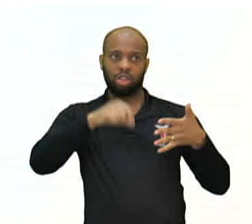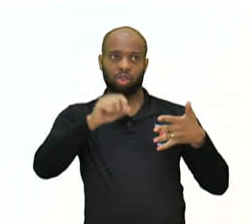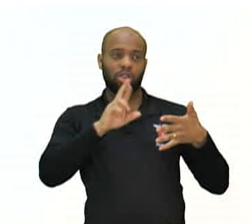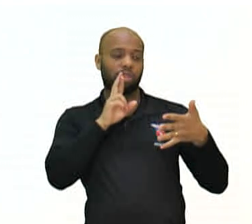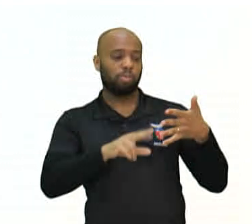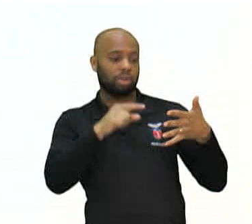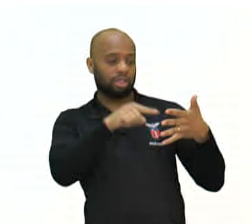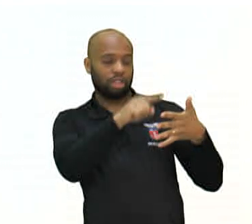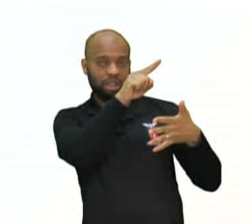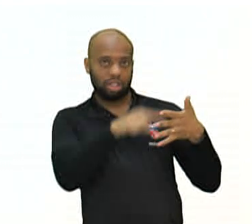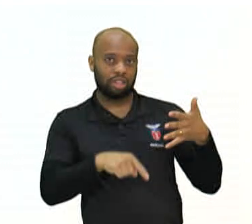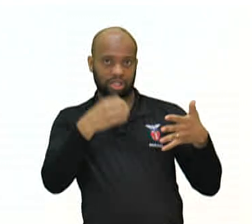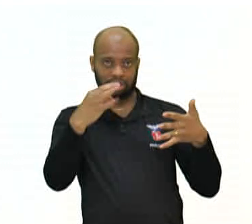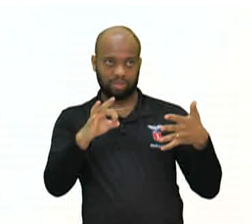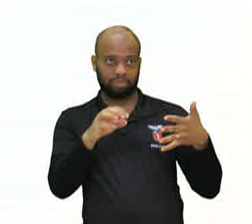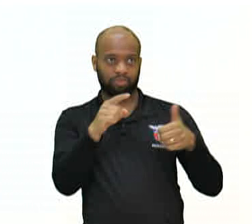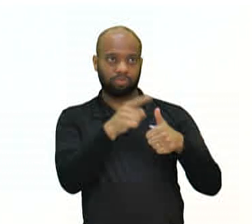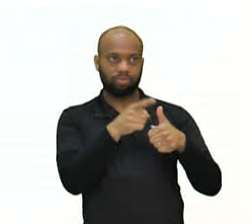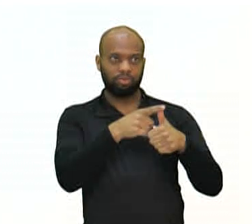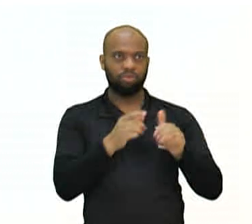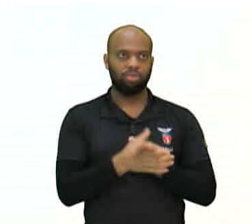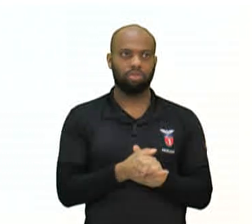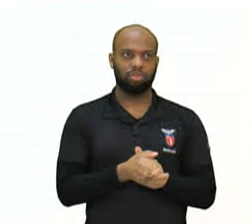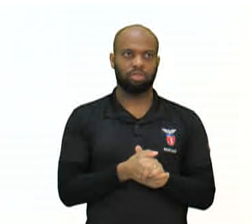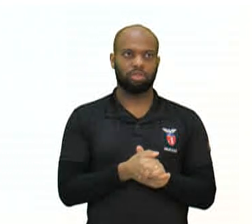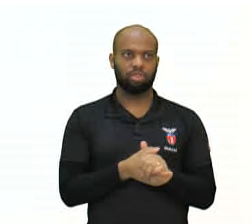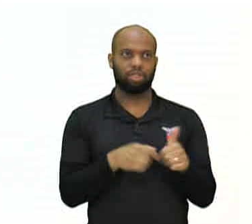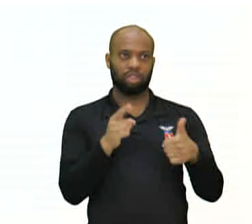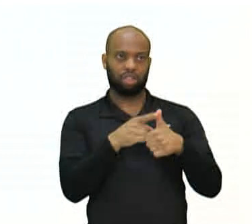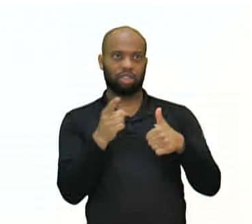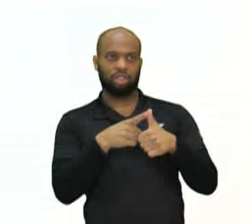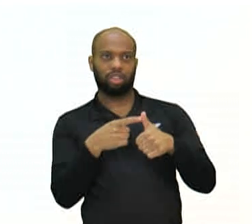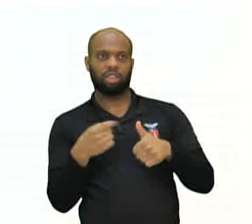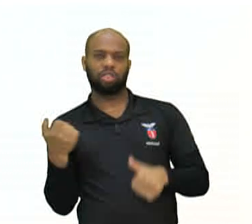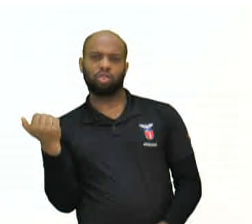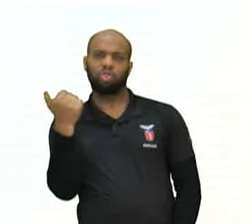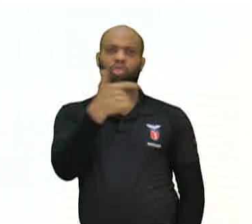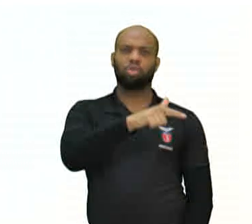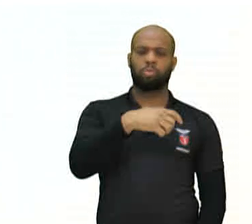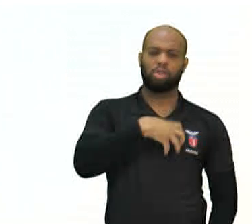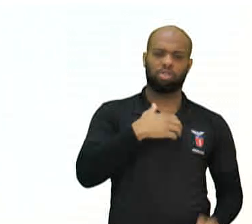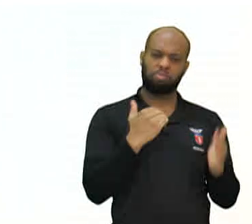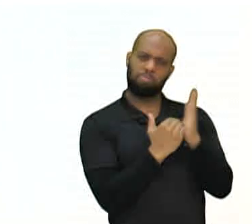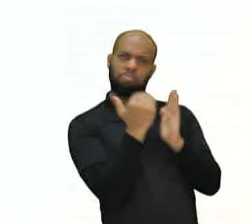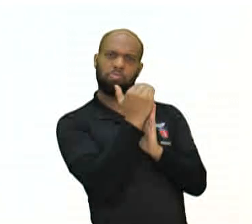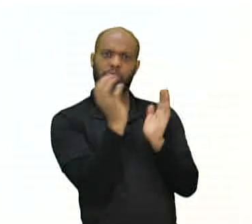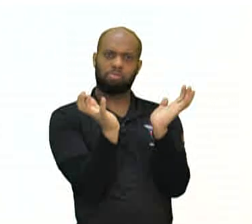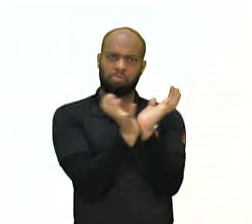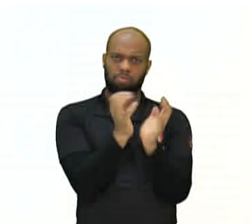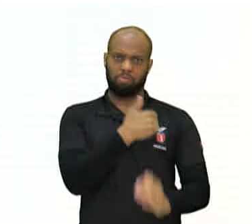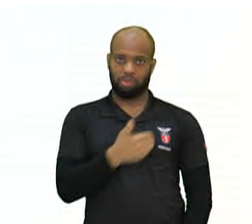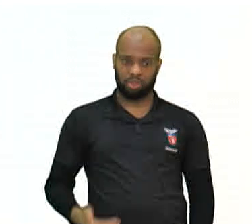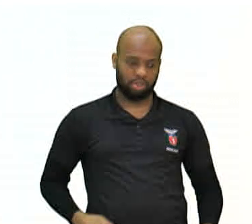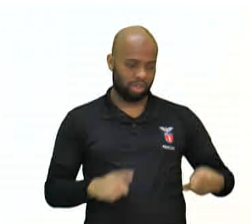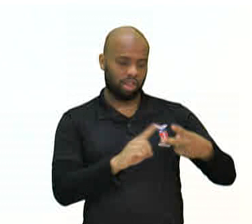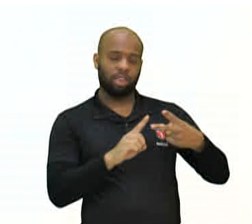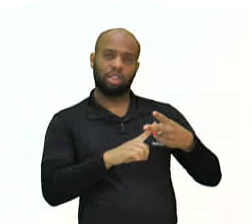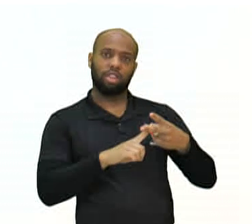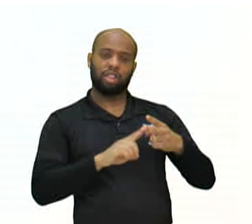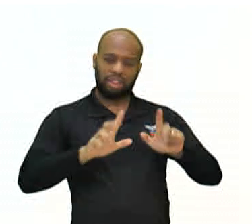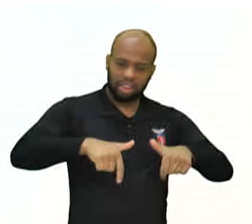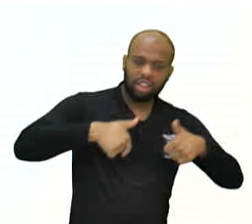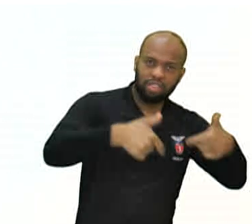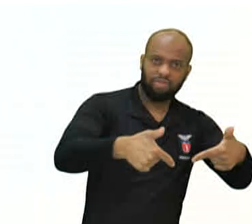seja correta. Entre essas, letra A superação da soberania estatal, B, defesa dos grupos